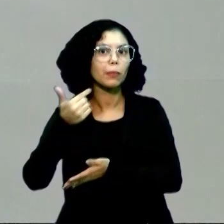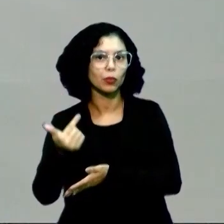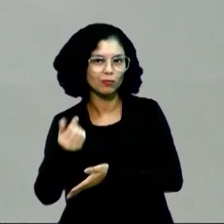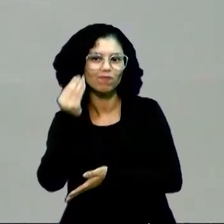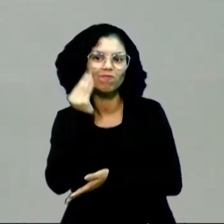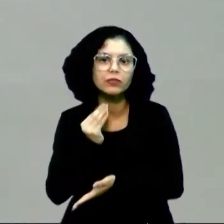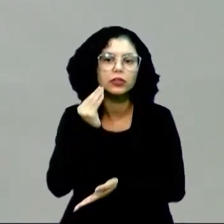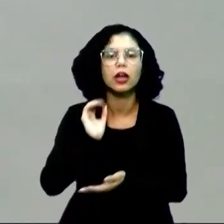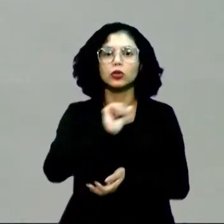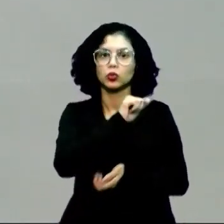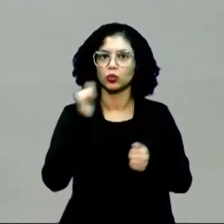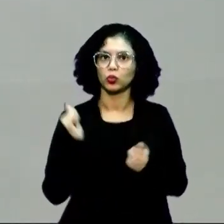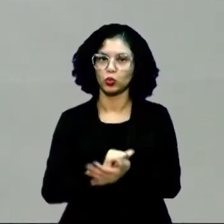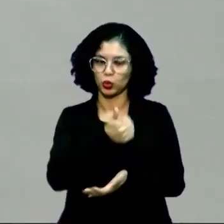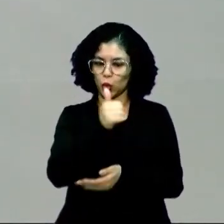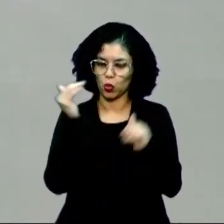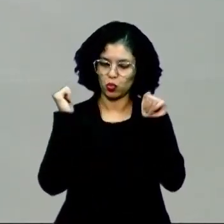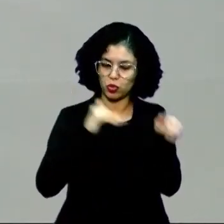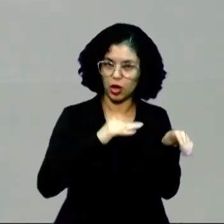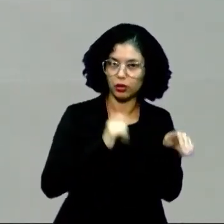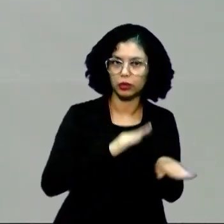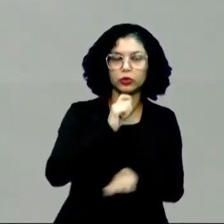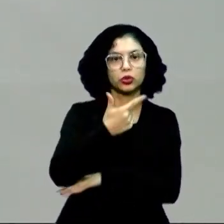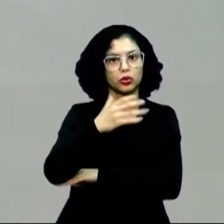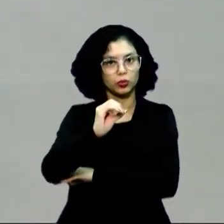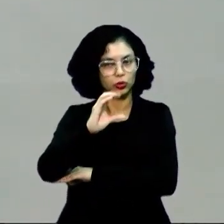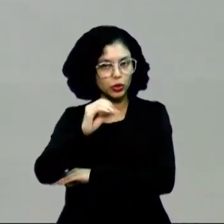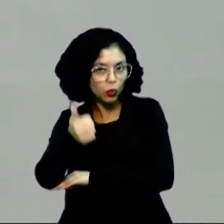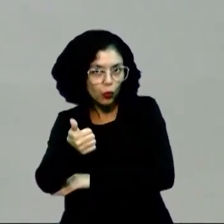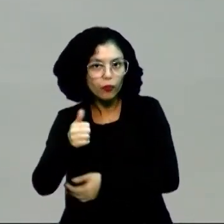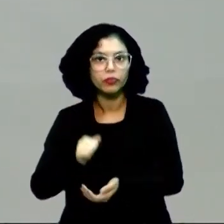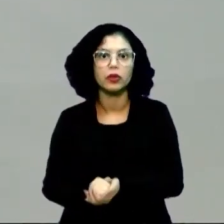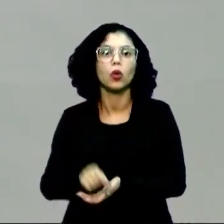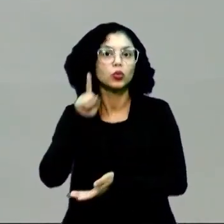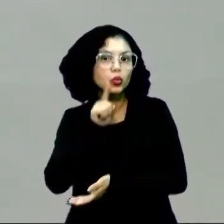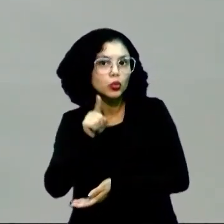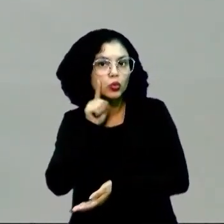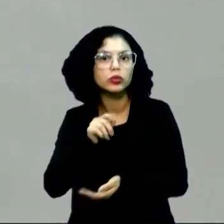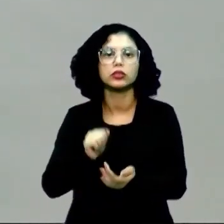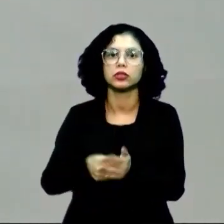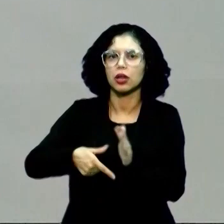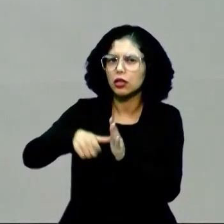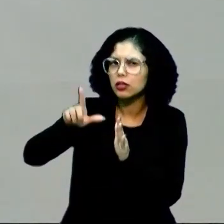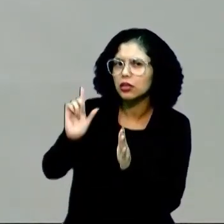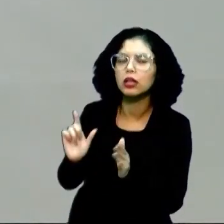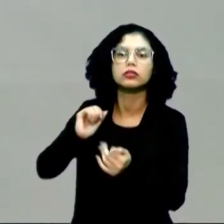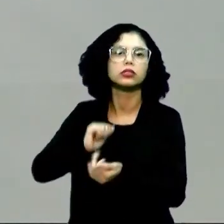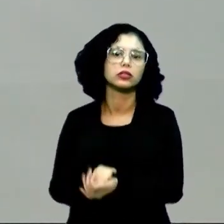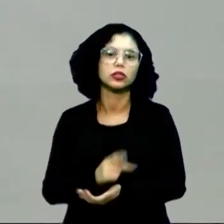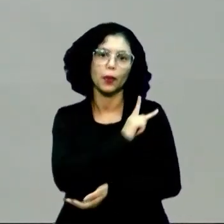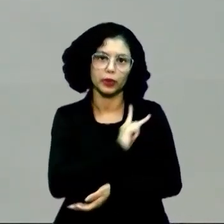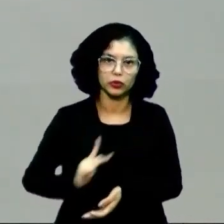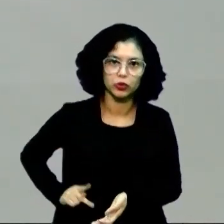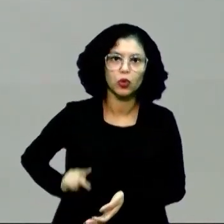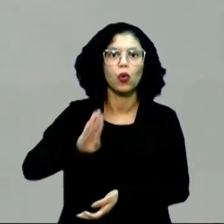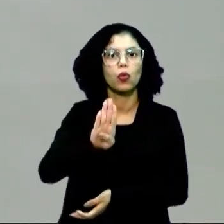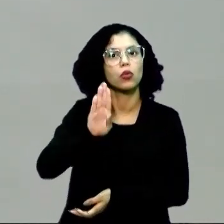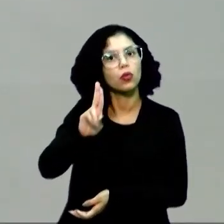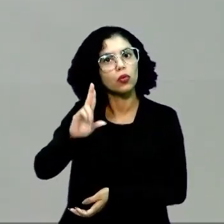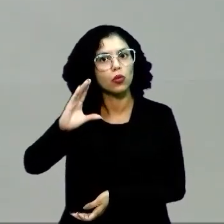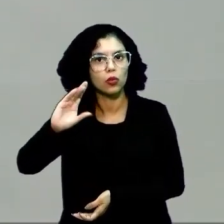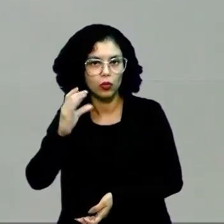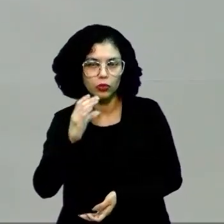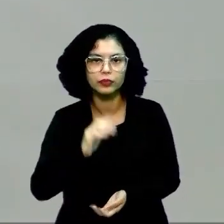atentado do dia 11 de setembro de 2001, os Estados Unidos, na época do então presidente George W.